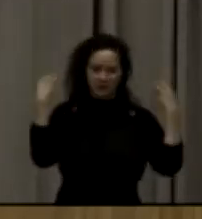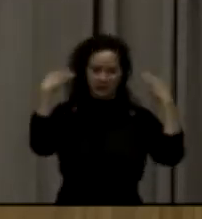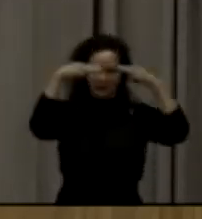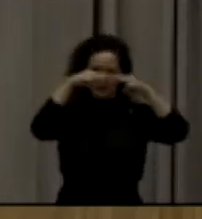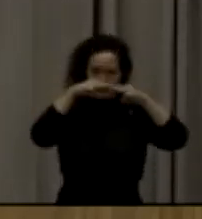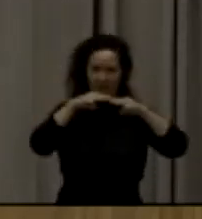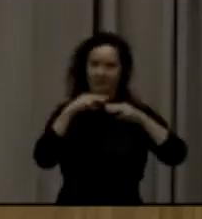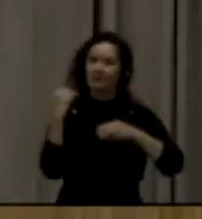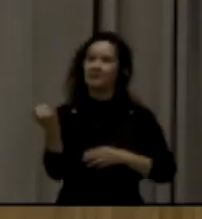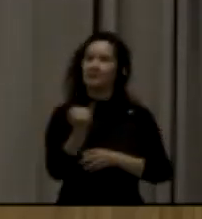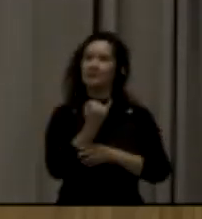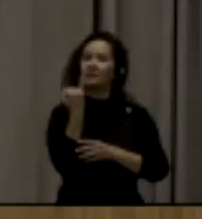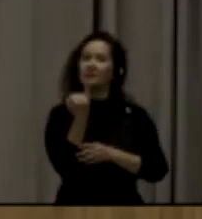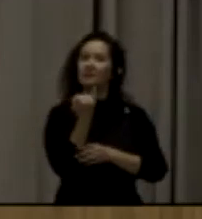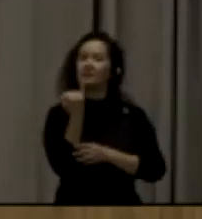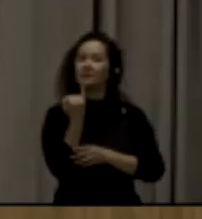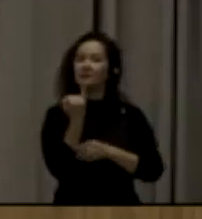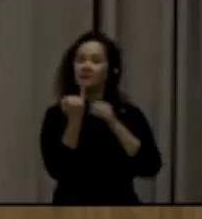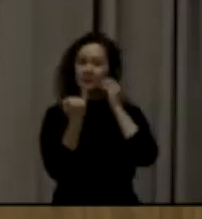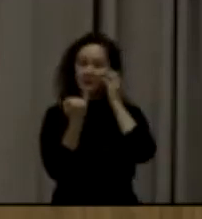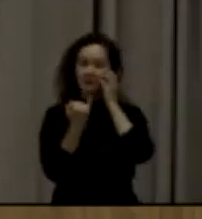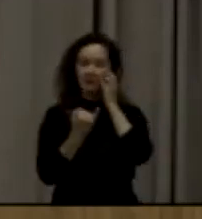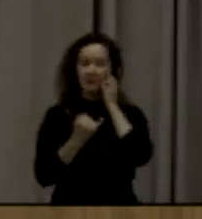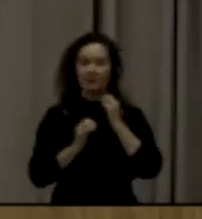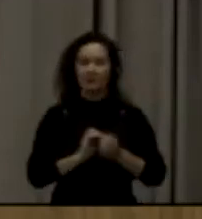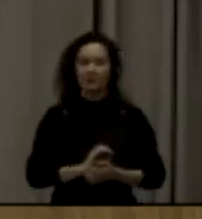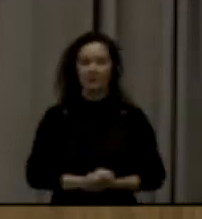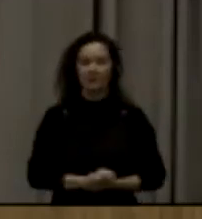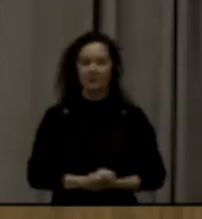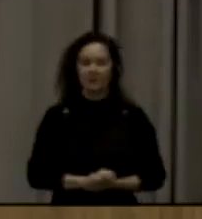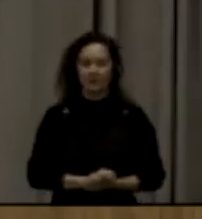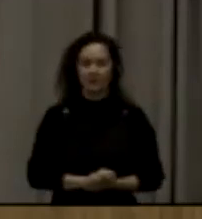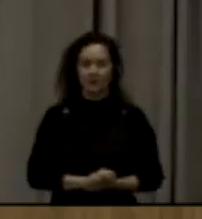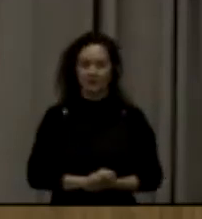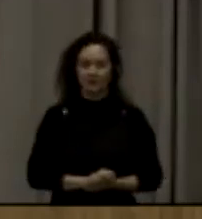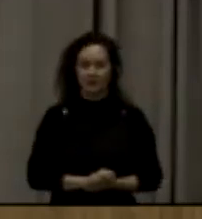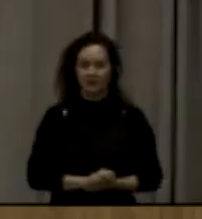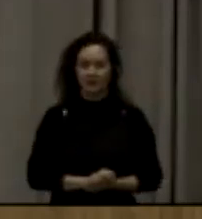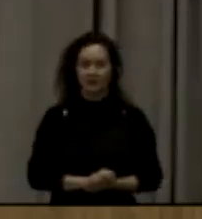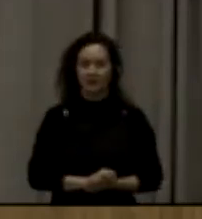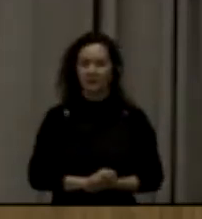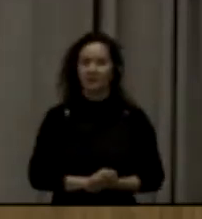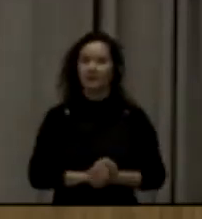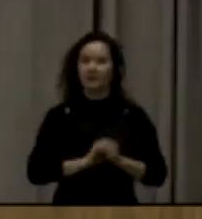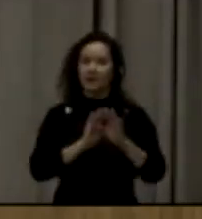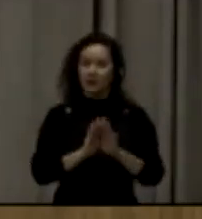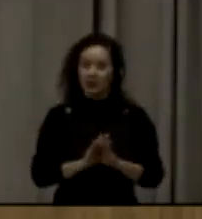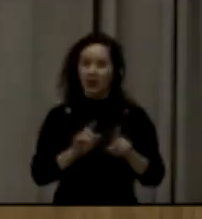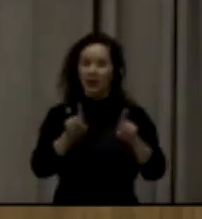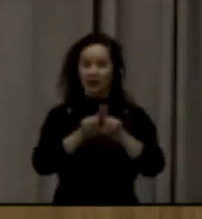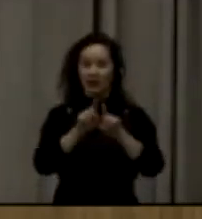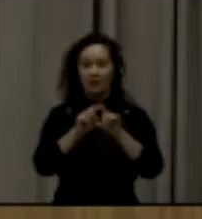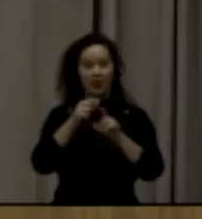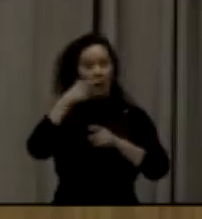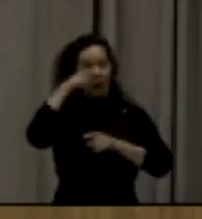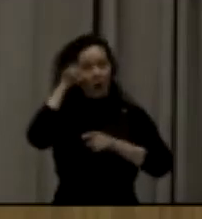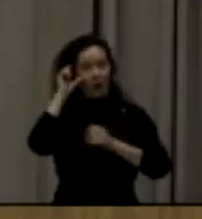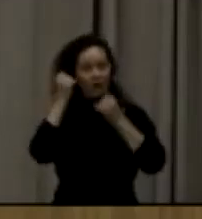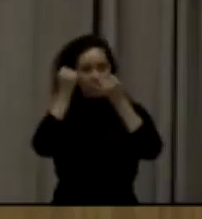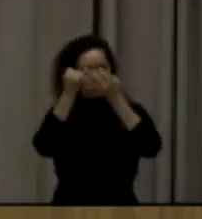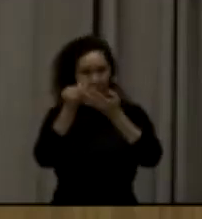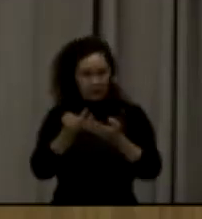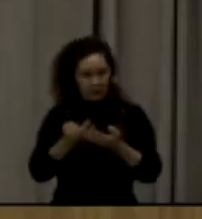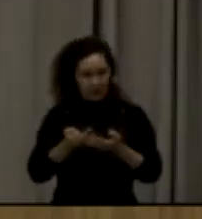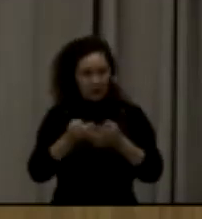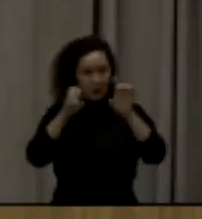é muito importante, mas eu diria que, como nós dizíamos ontem, tem uma estrutura